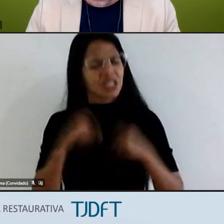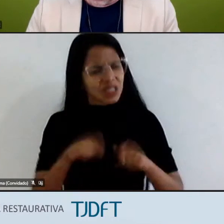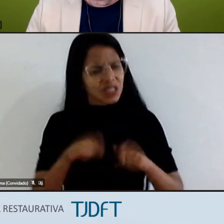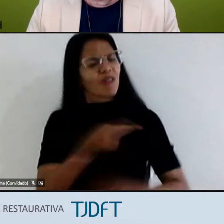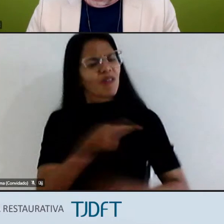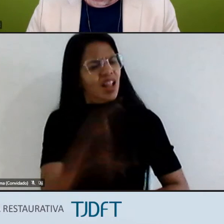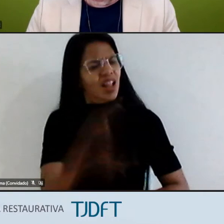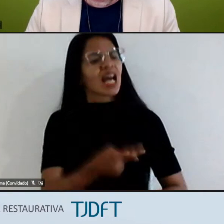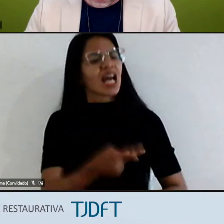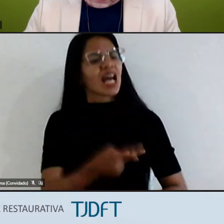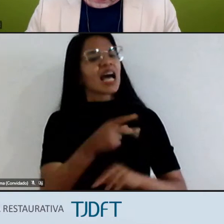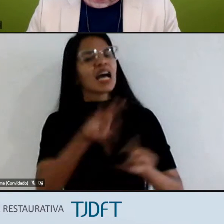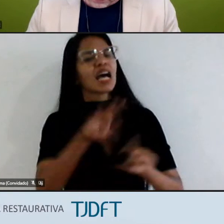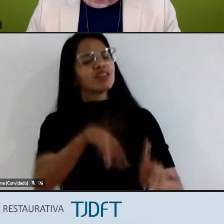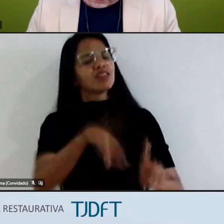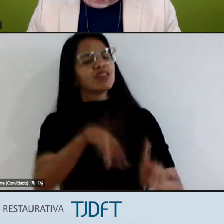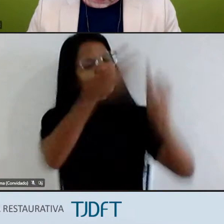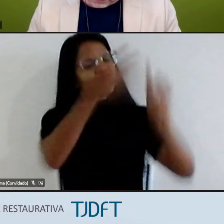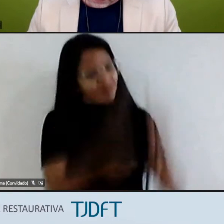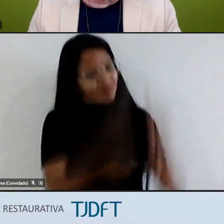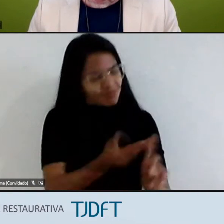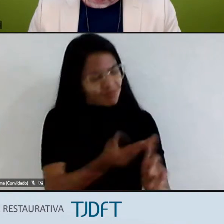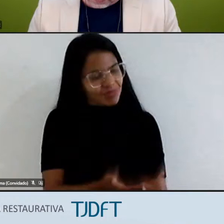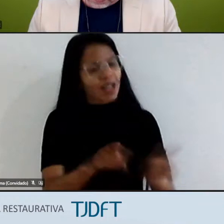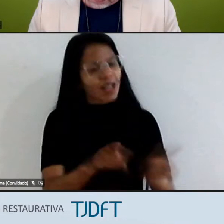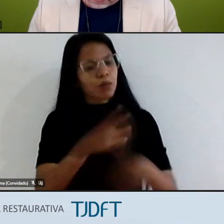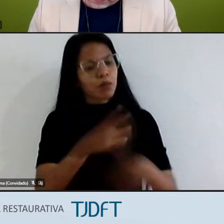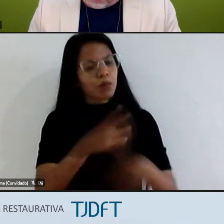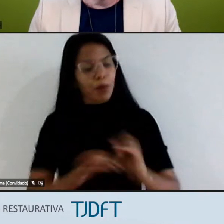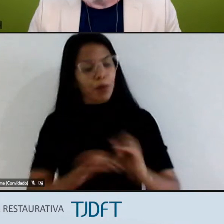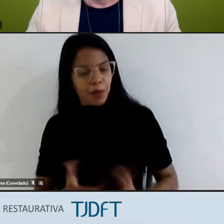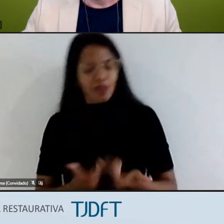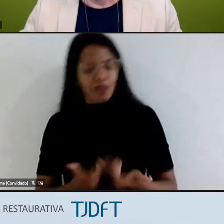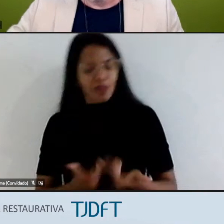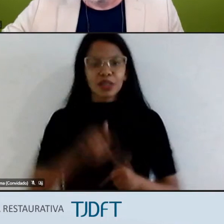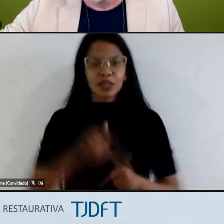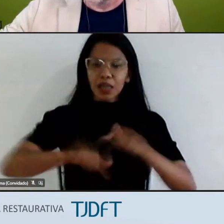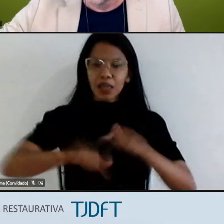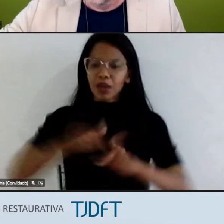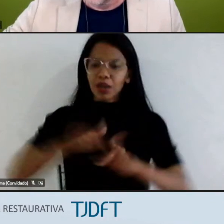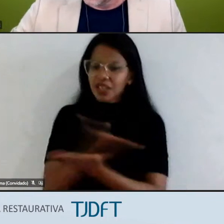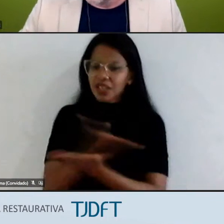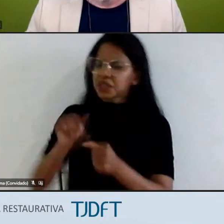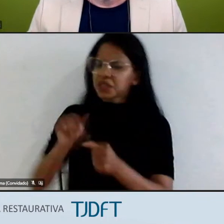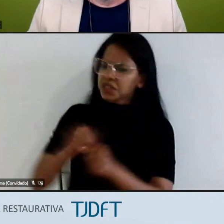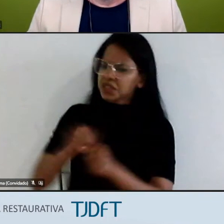ao excelente trabalho que vem sendo desenvolvido por eles. Muito obrigada.